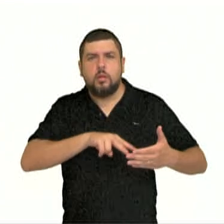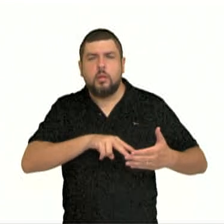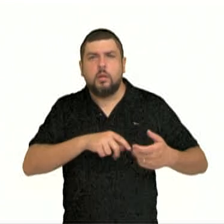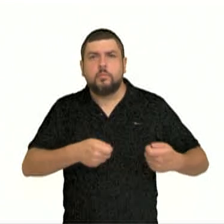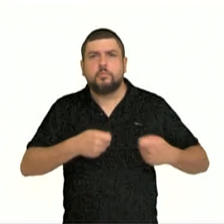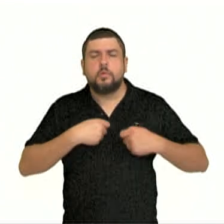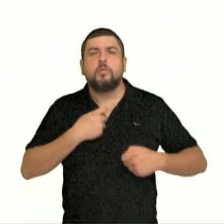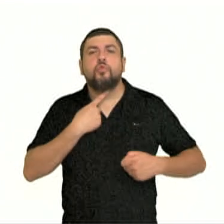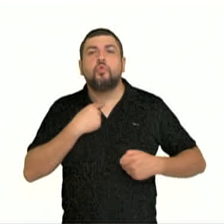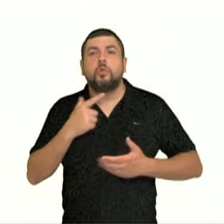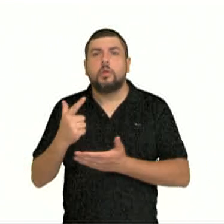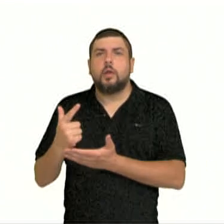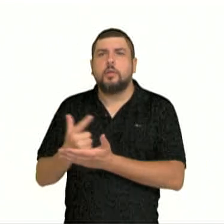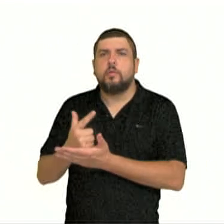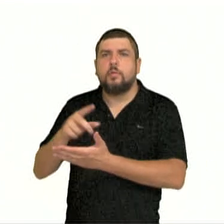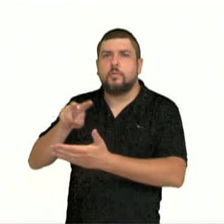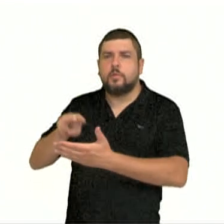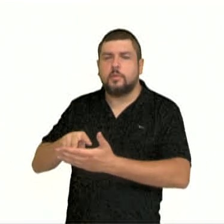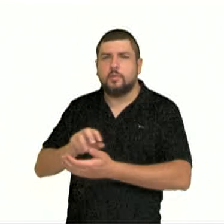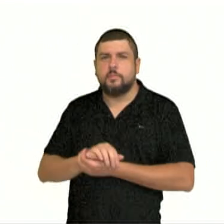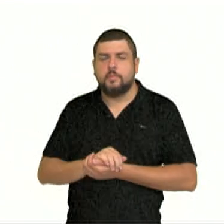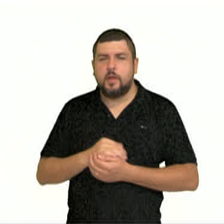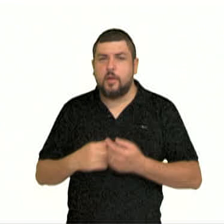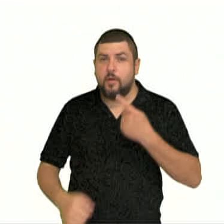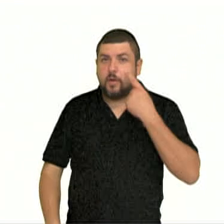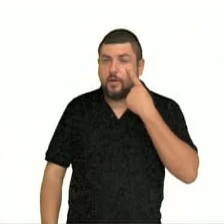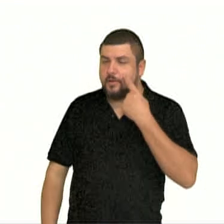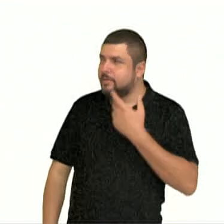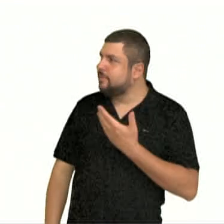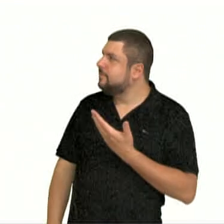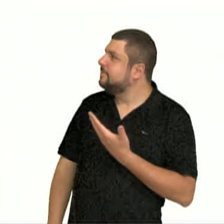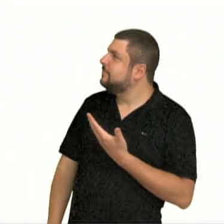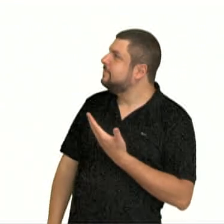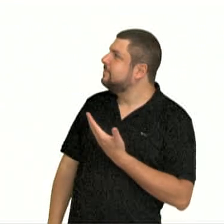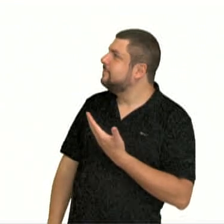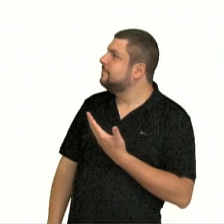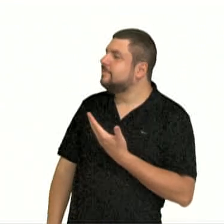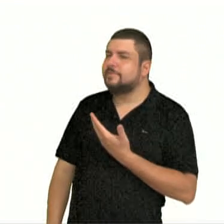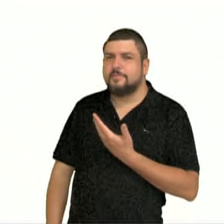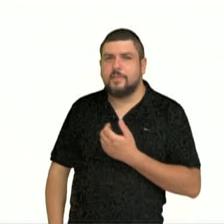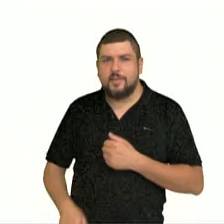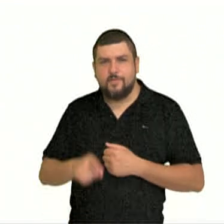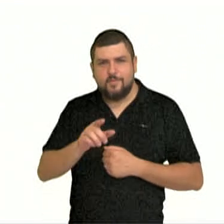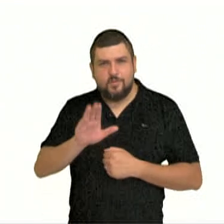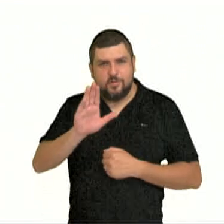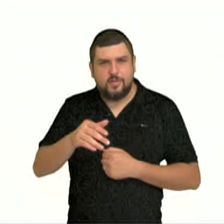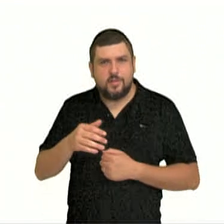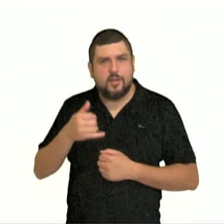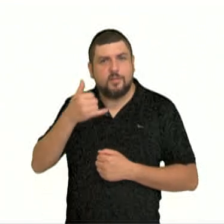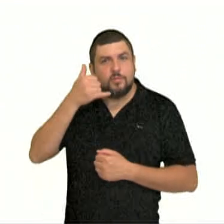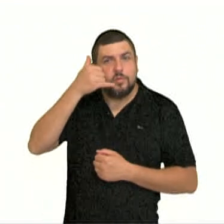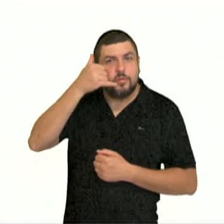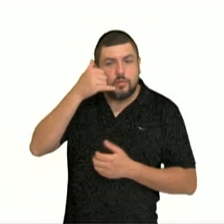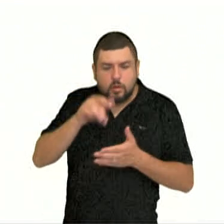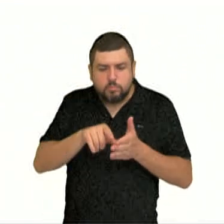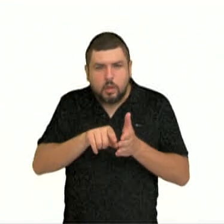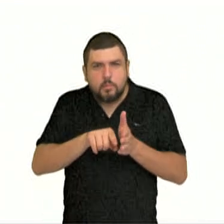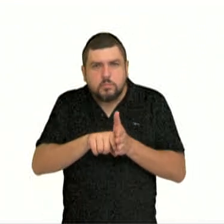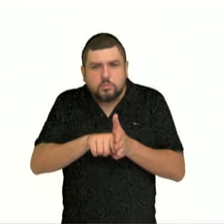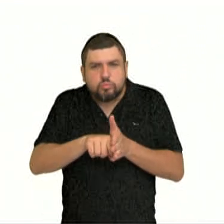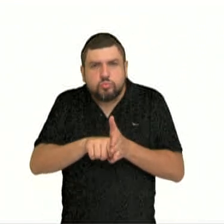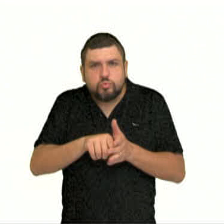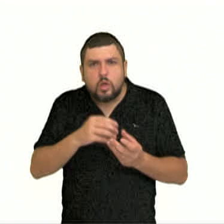essa cena. É comum para você? Você já se pegou no celular, olhando o spoiler ali,